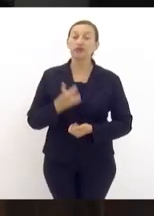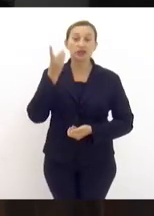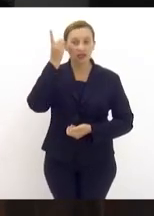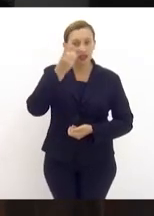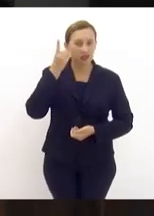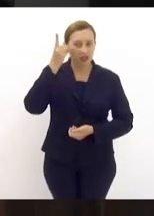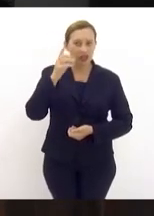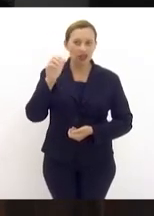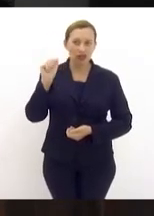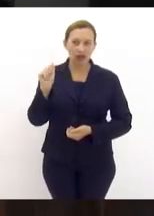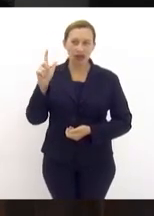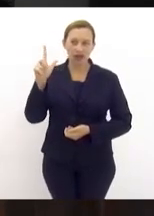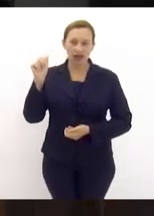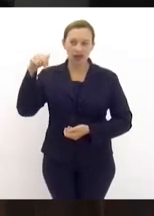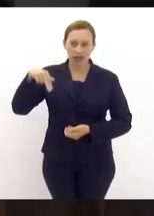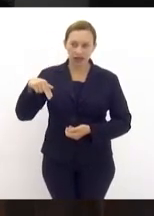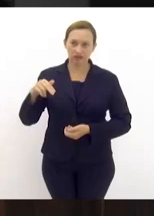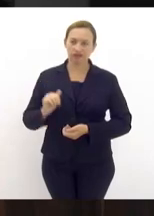Deputado Alan Lopes.